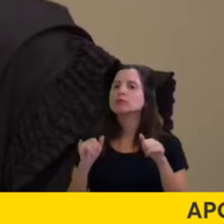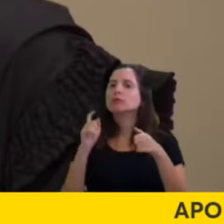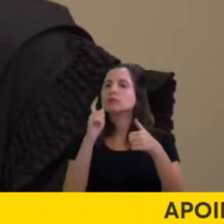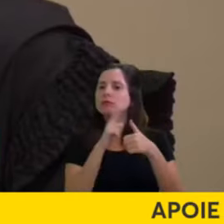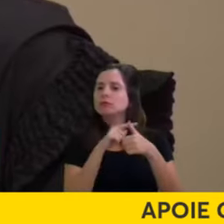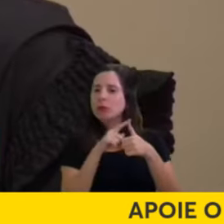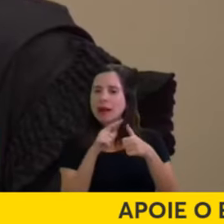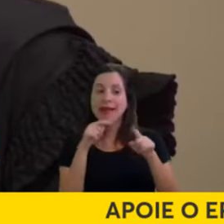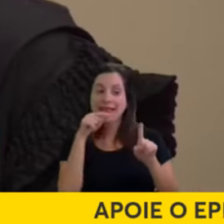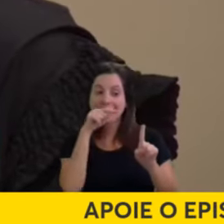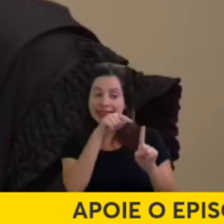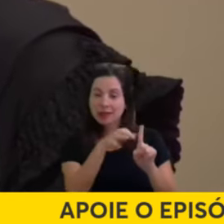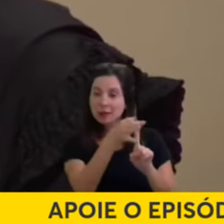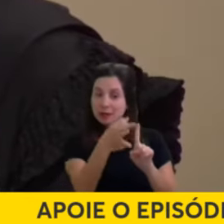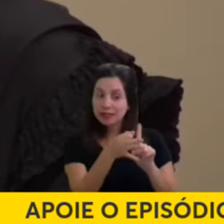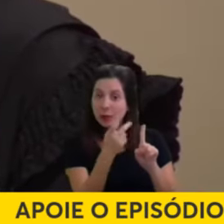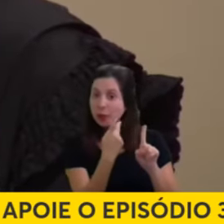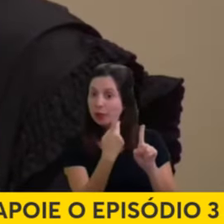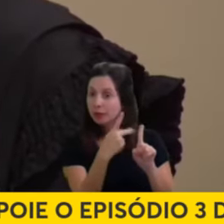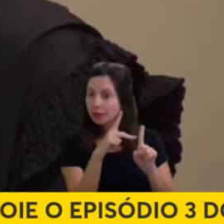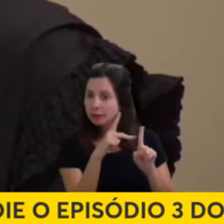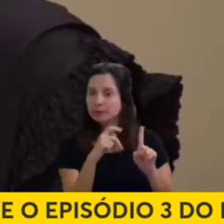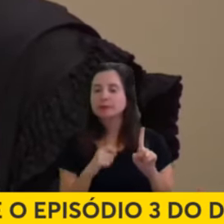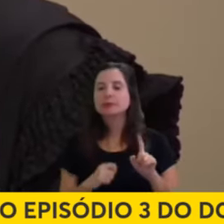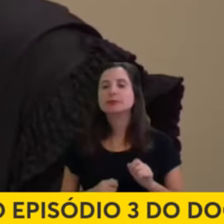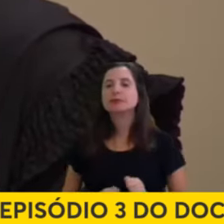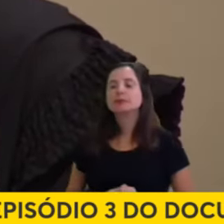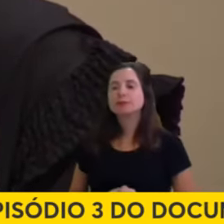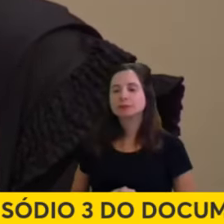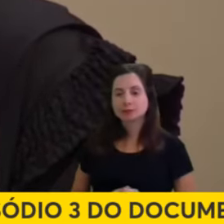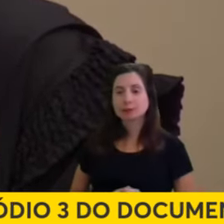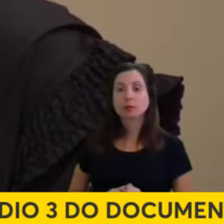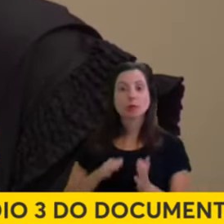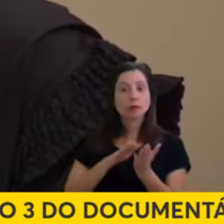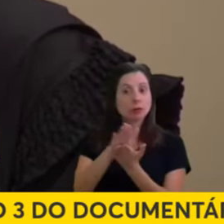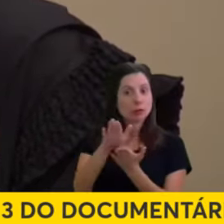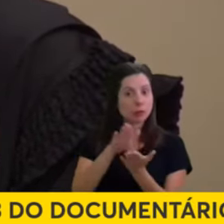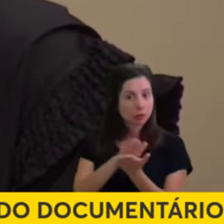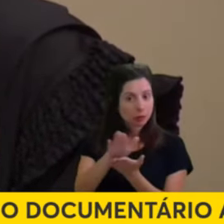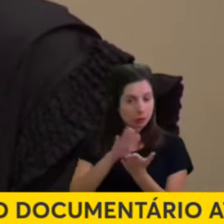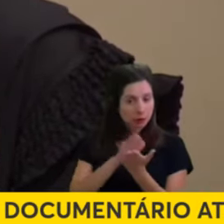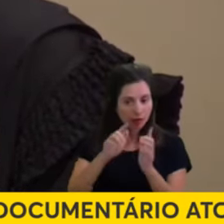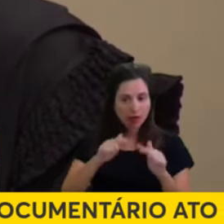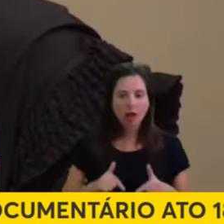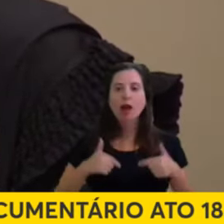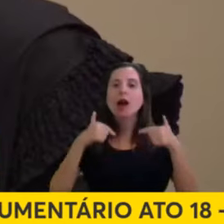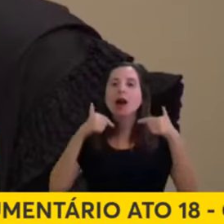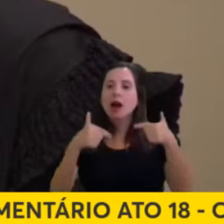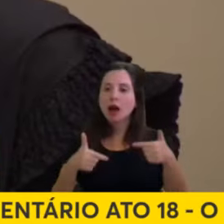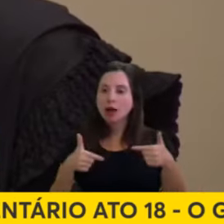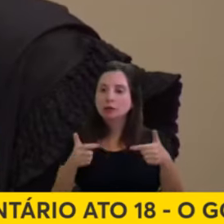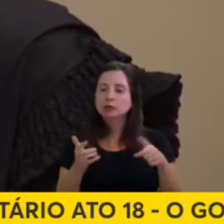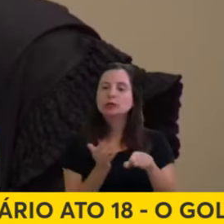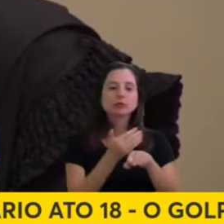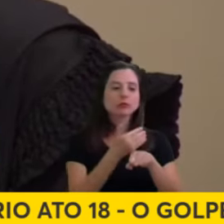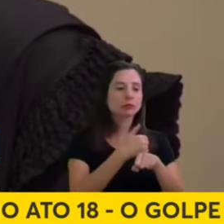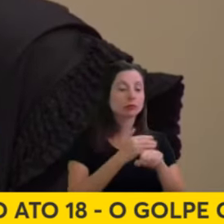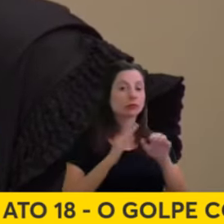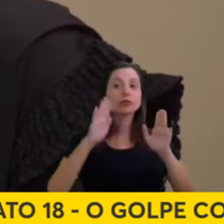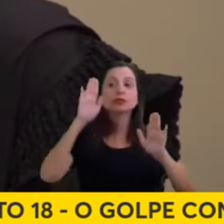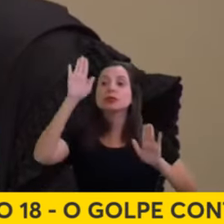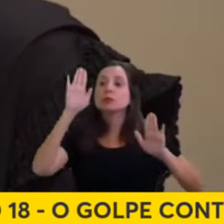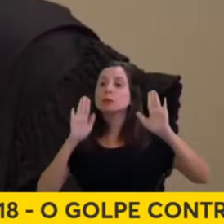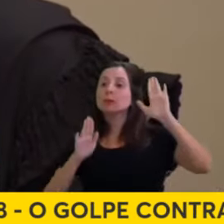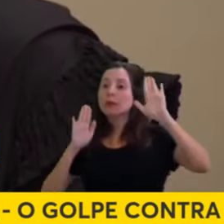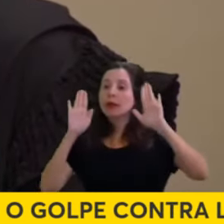doutrina dele que diz o seguinte o custeio de determinados atos de pré-campanha o des nesse nesse custeio o